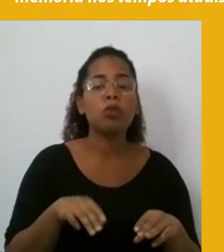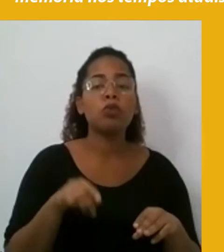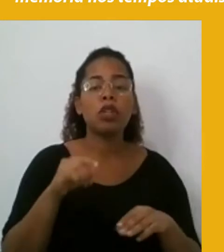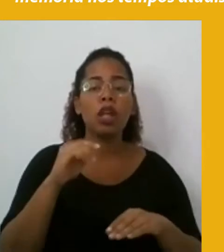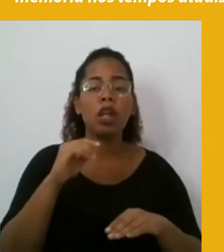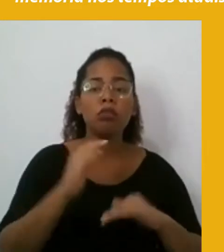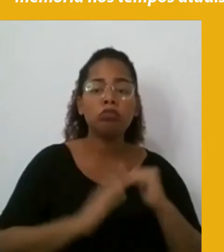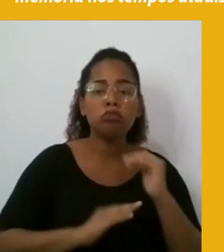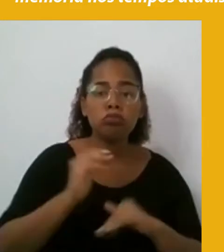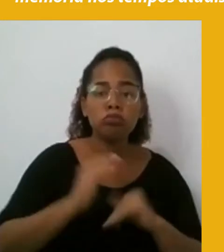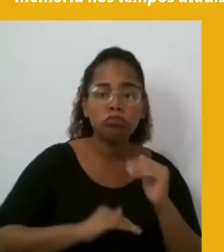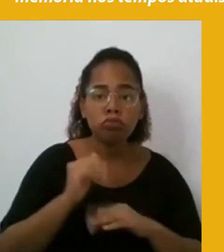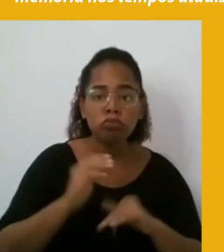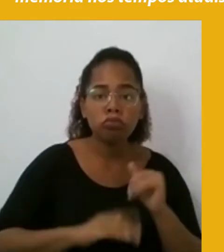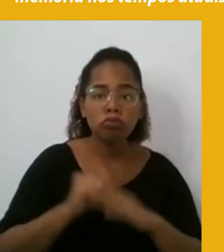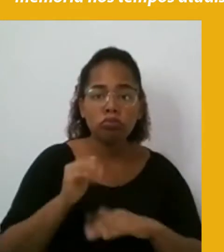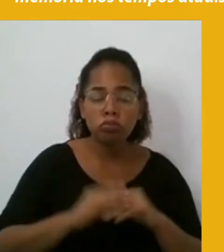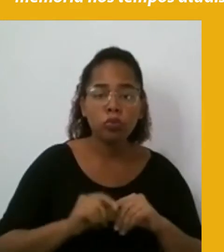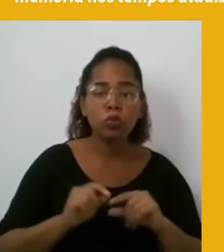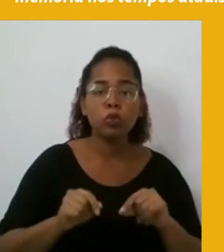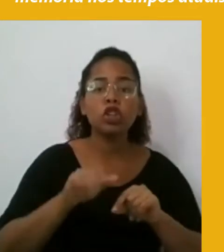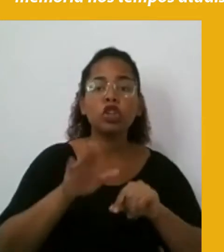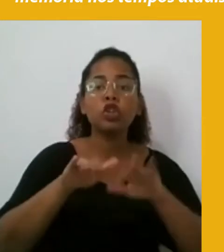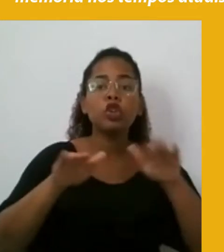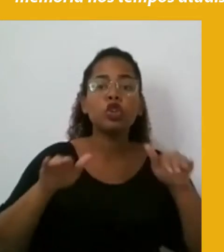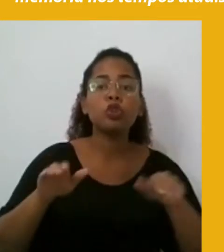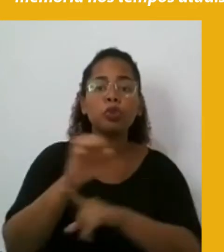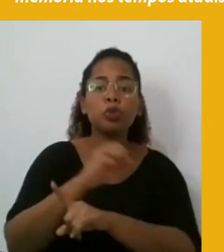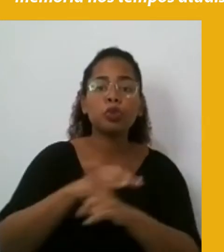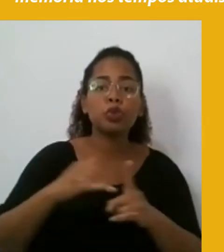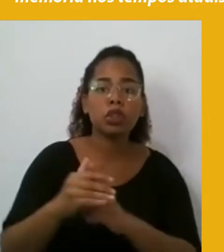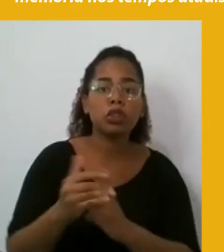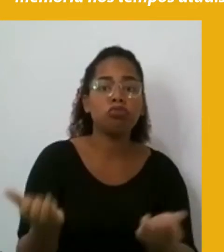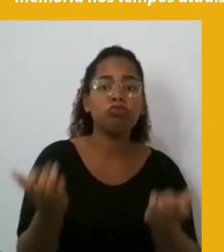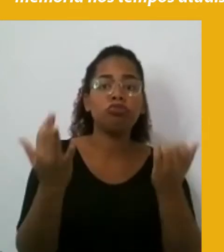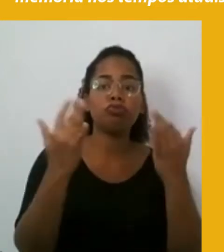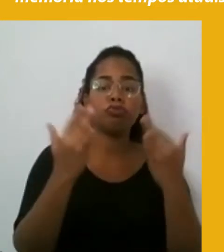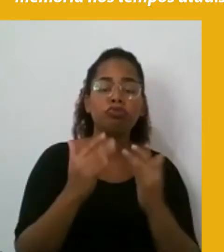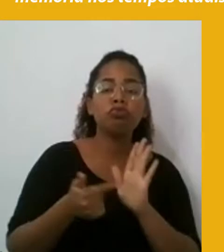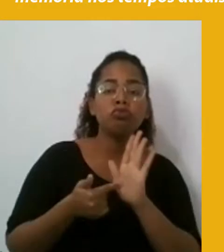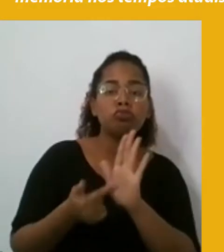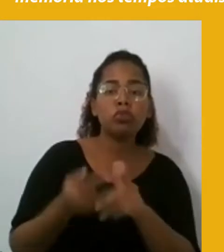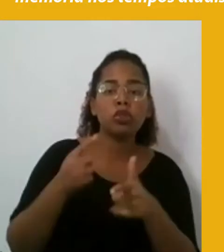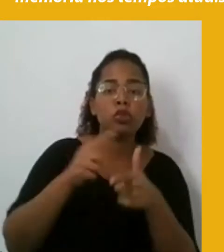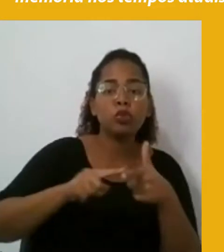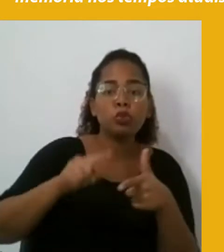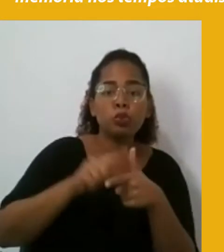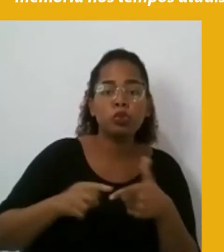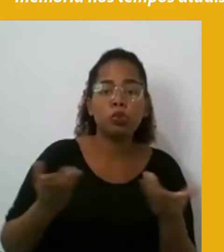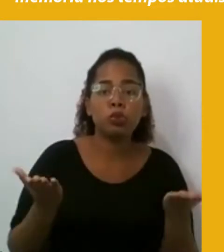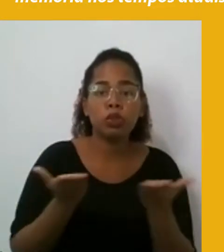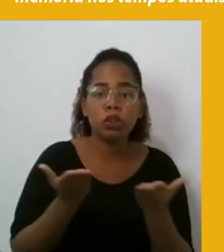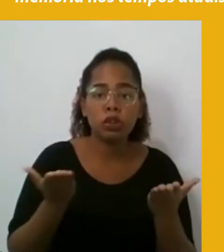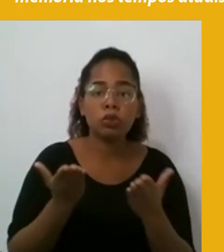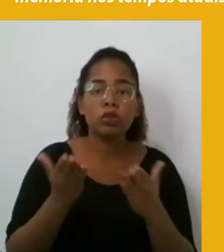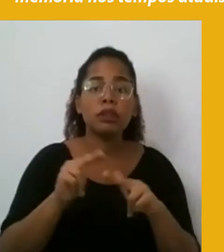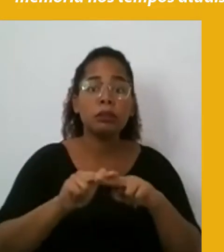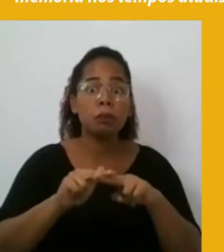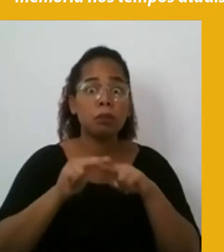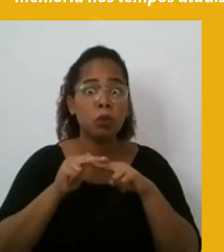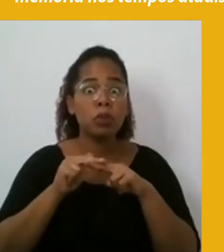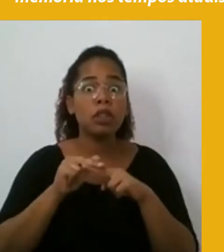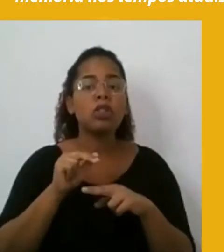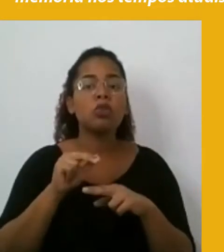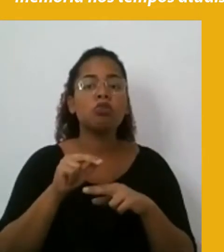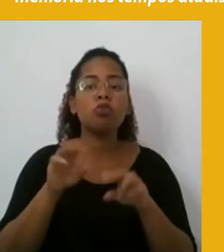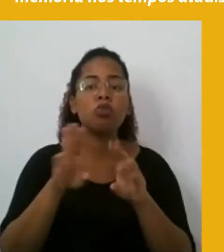histórico que permita esclarecer os problemas atuais. Então, assim, para mim, esse museu que surge da pandemia é capaz de